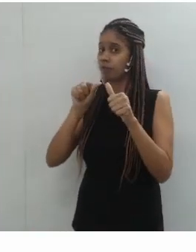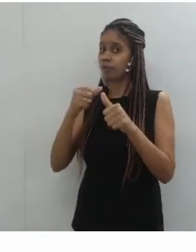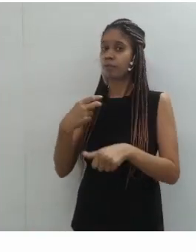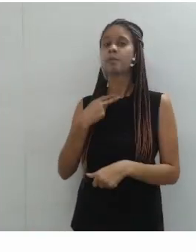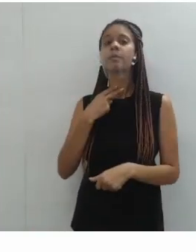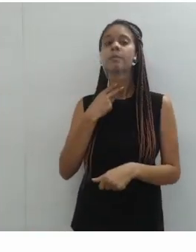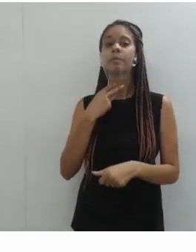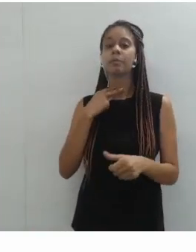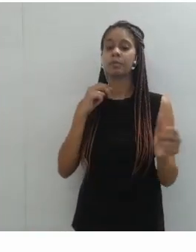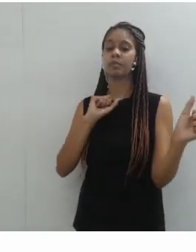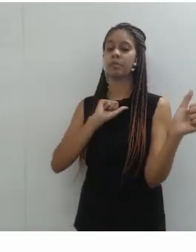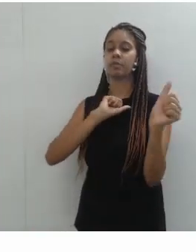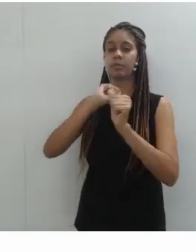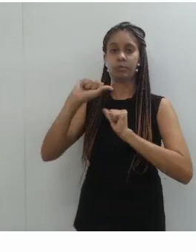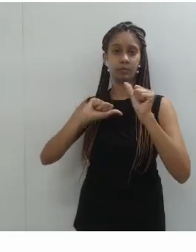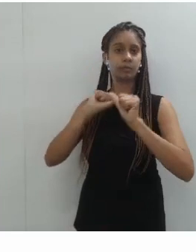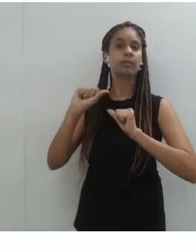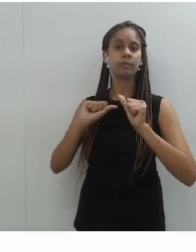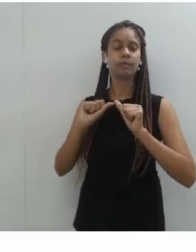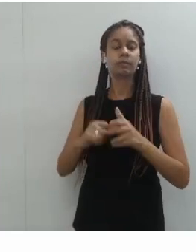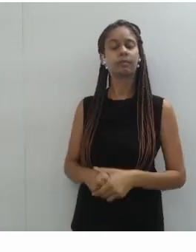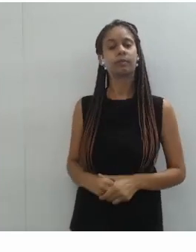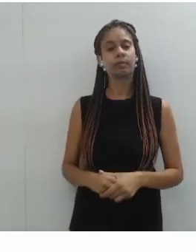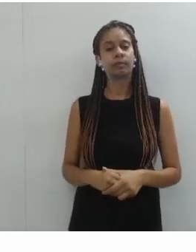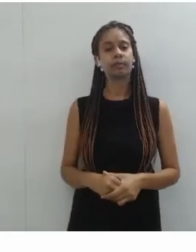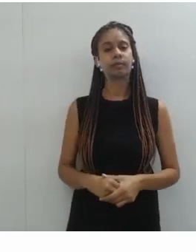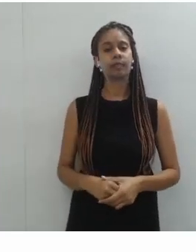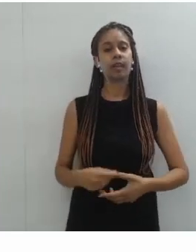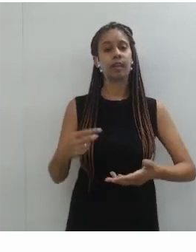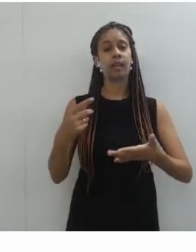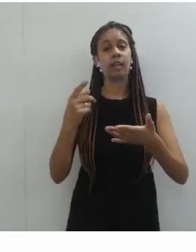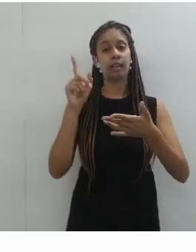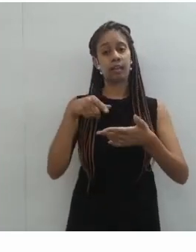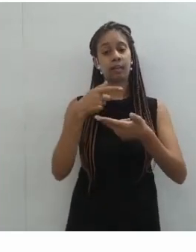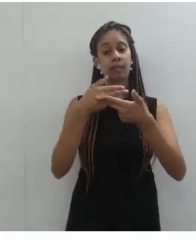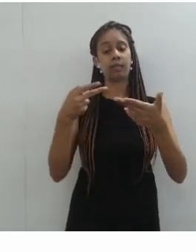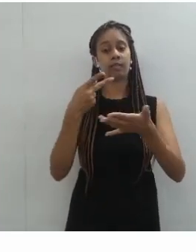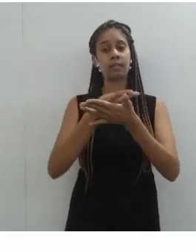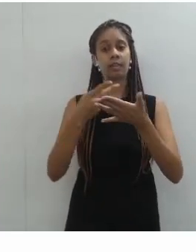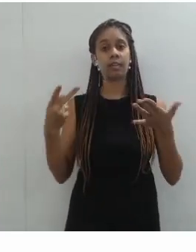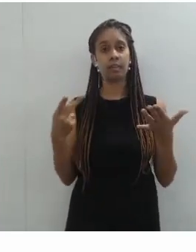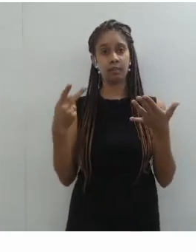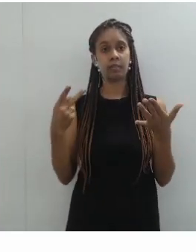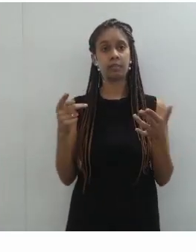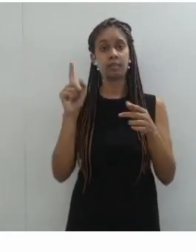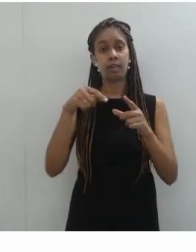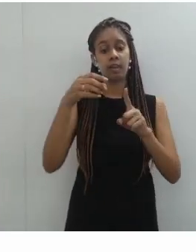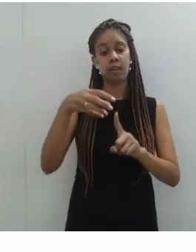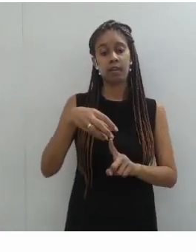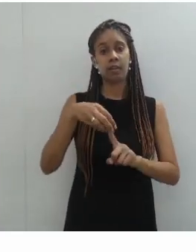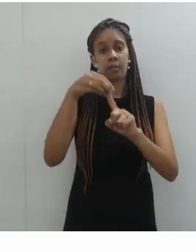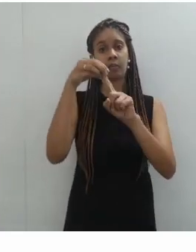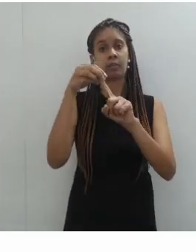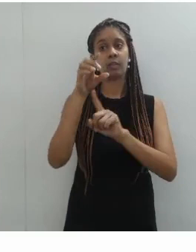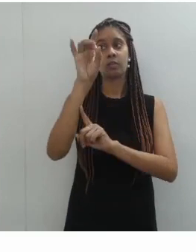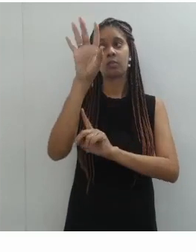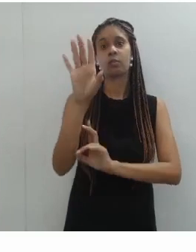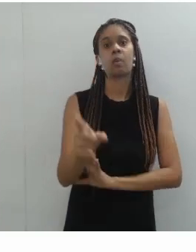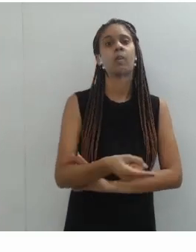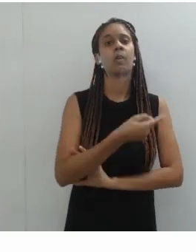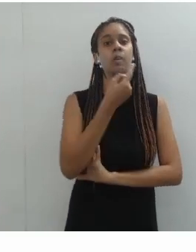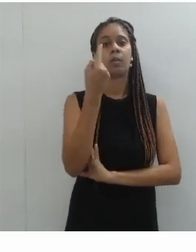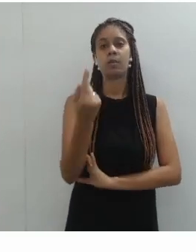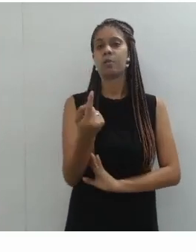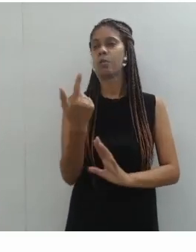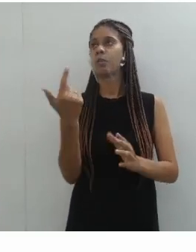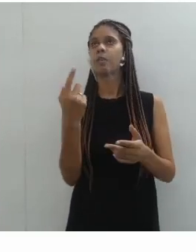pode ser modificado. O fato histórico é singular, ele é único. Então não me venha com o